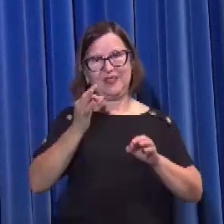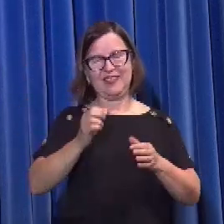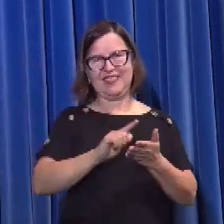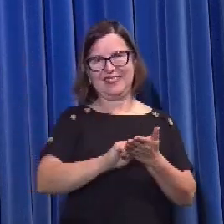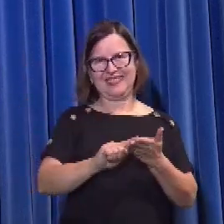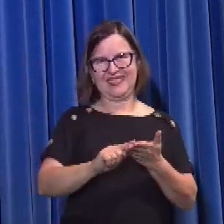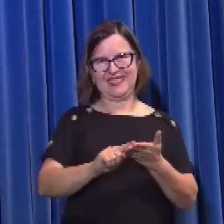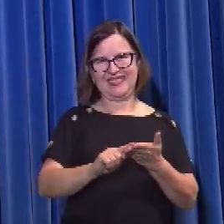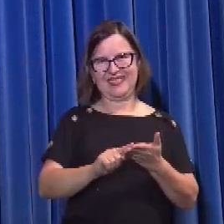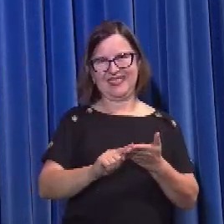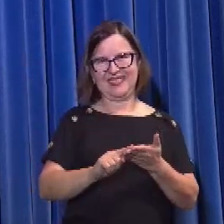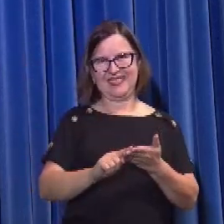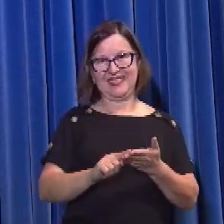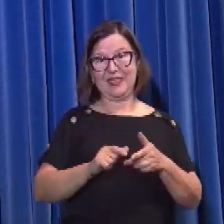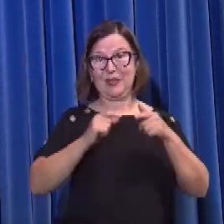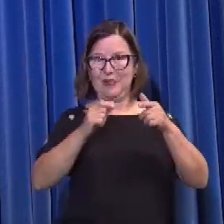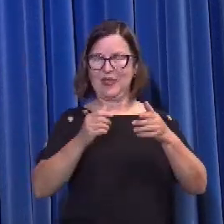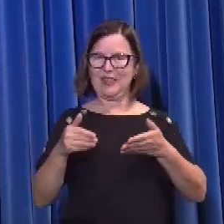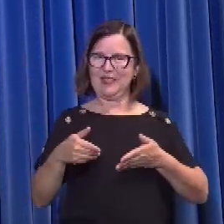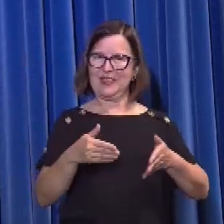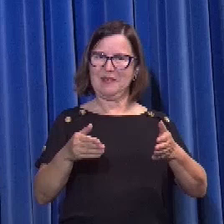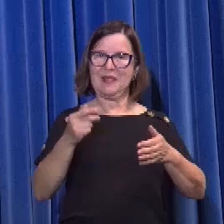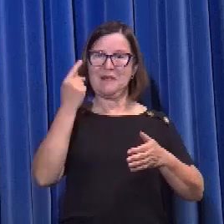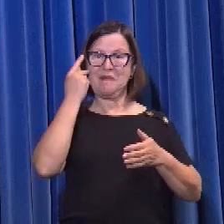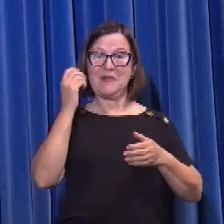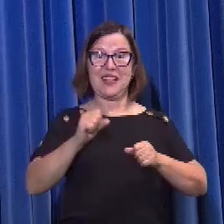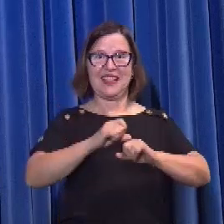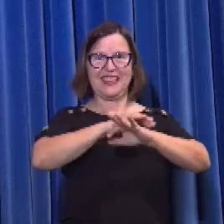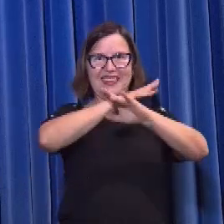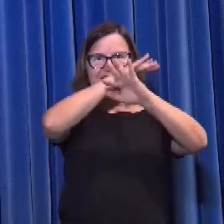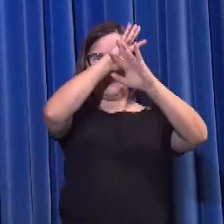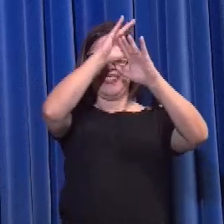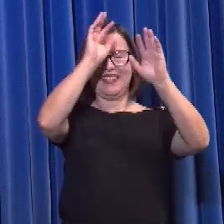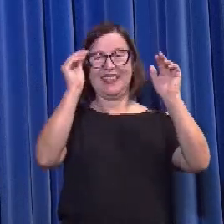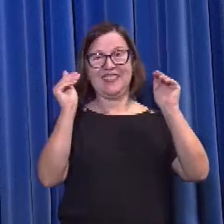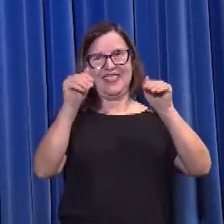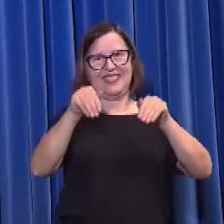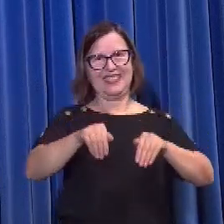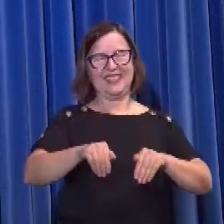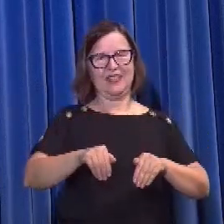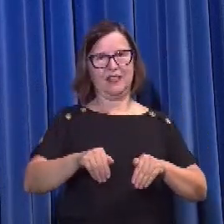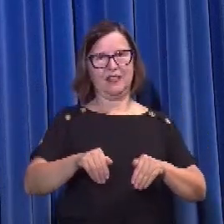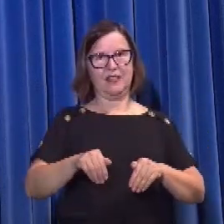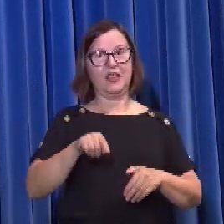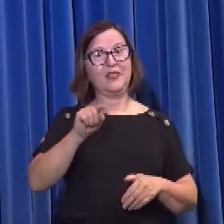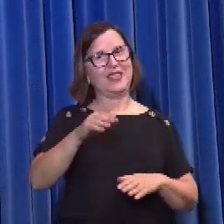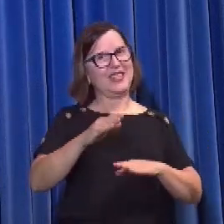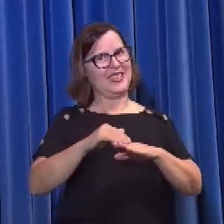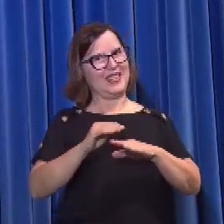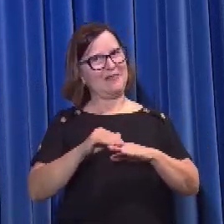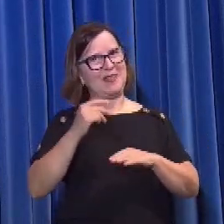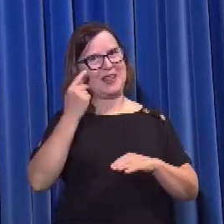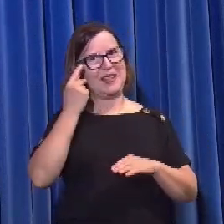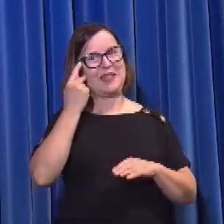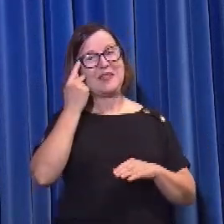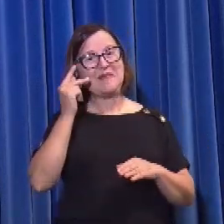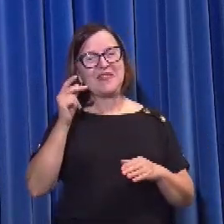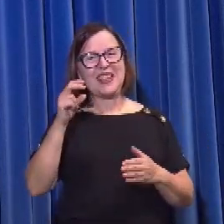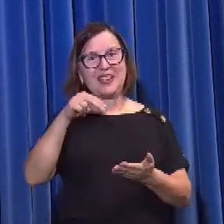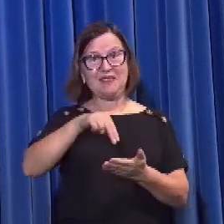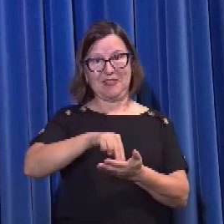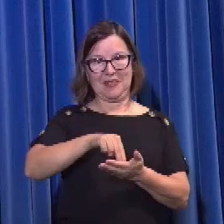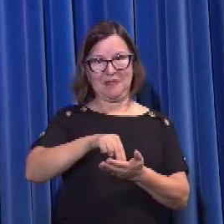justificados, colocados no caminho para a glorificação final. E você foi chamado para perseverar até o